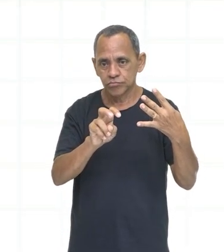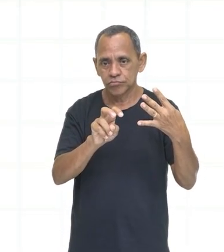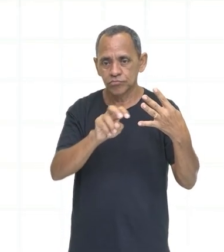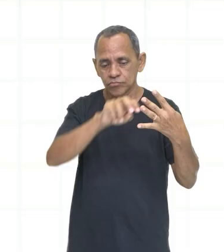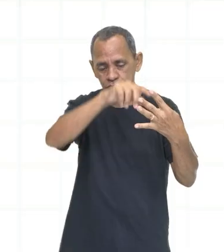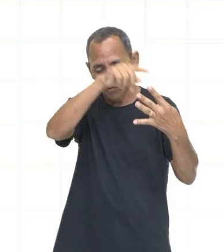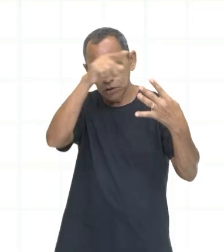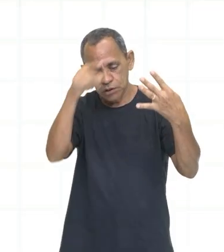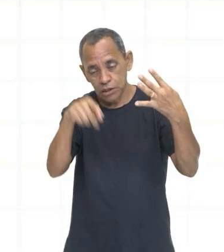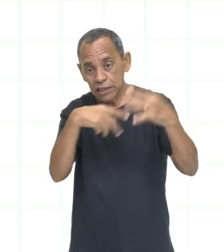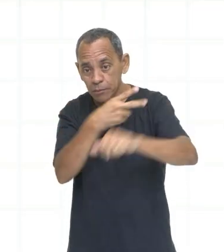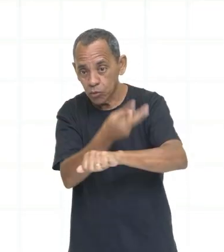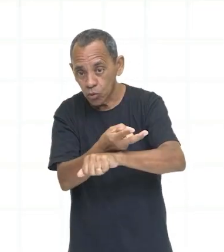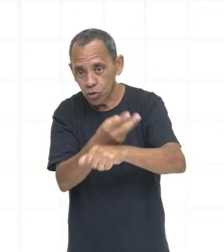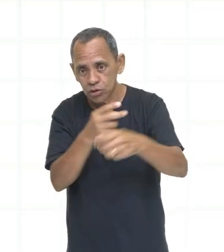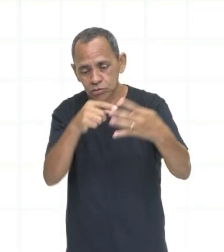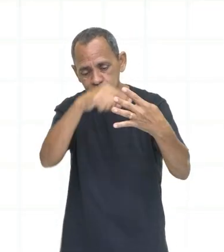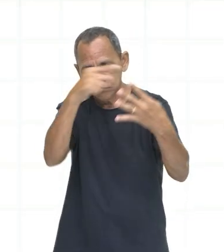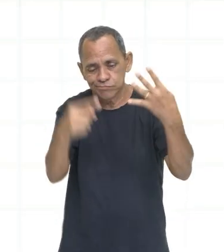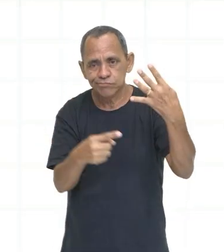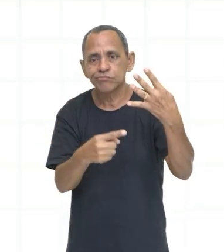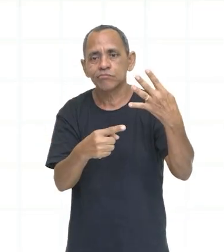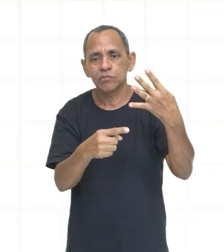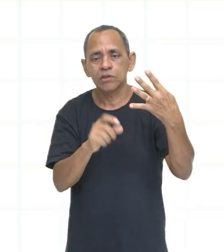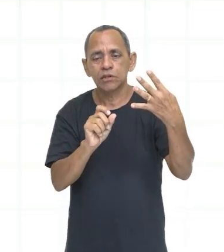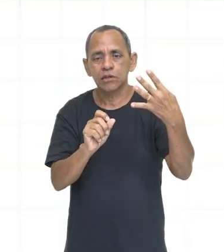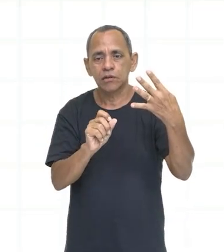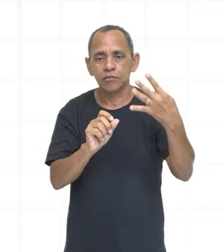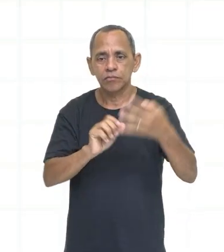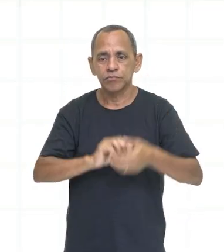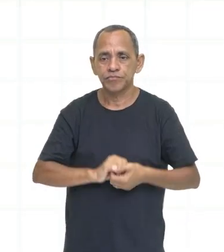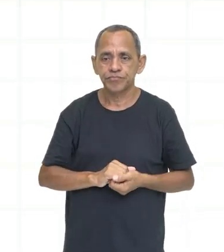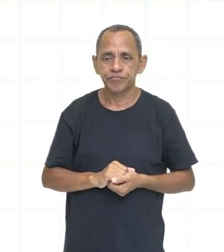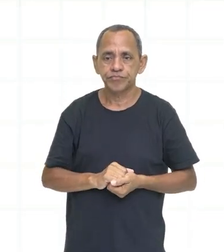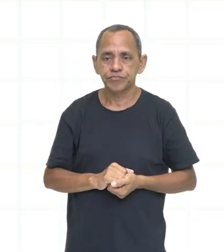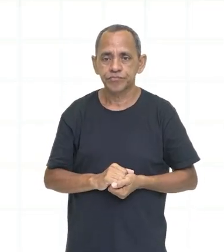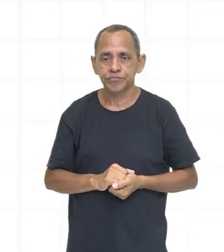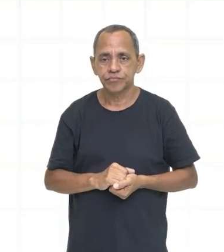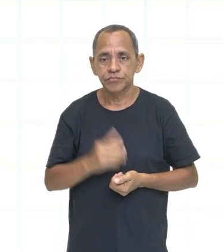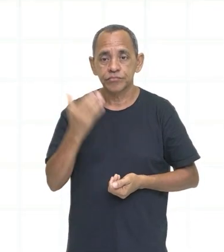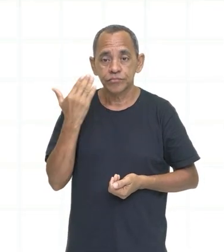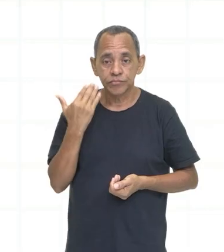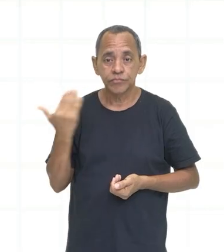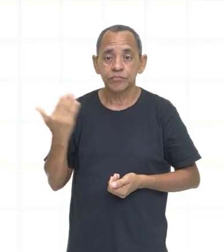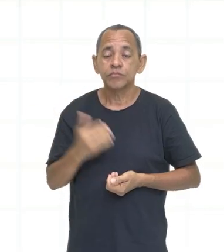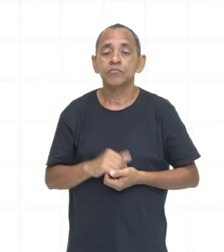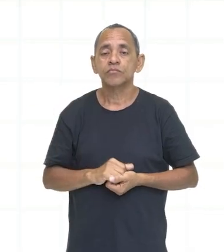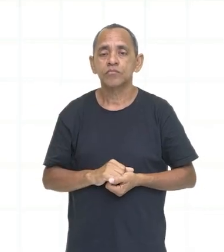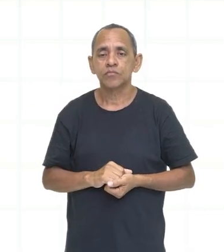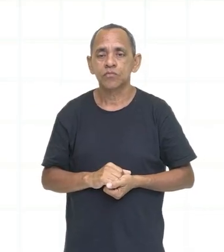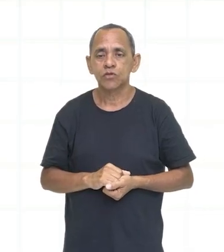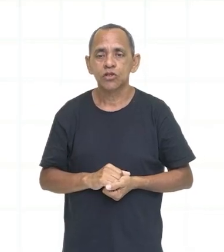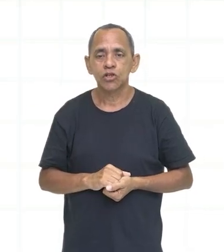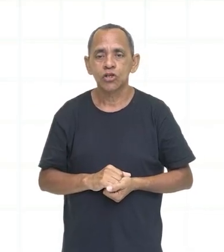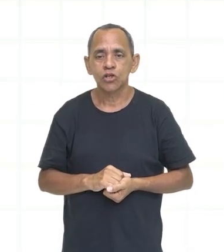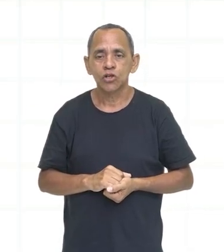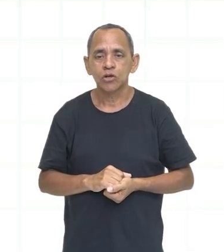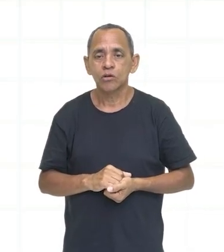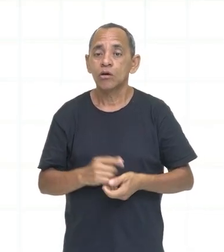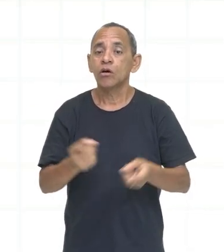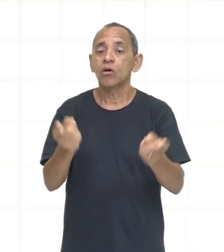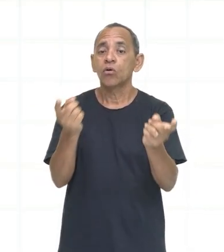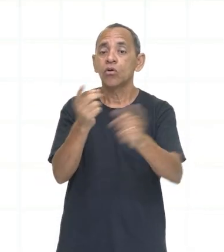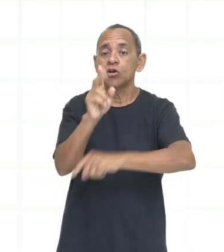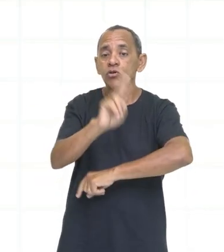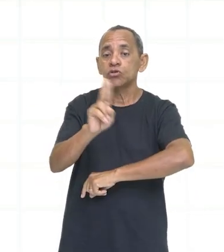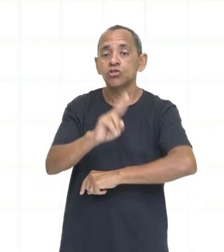5:45, que é normal, a gente também fala assim. E por último, nós temos it's 15 to 6. Então, ao invés de utilizar 1/4 para as